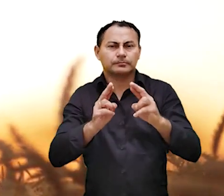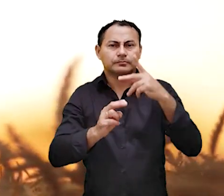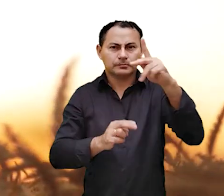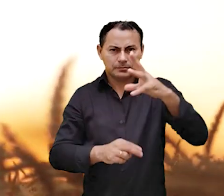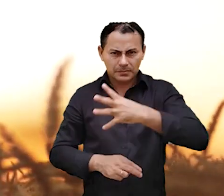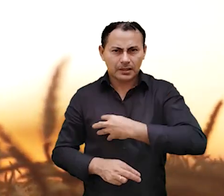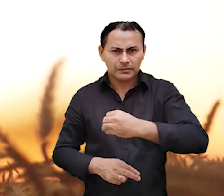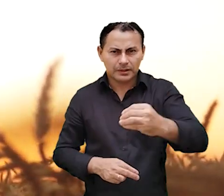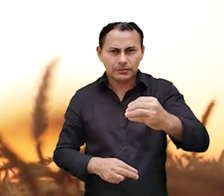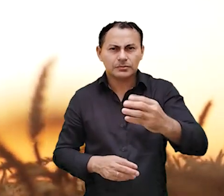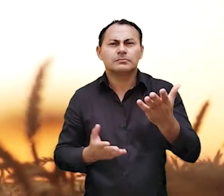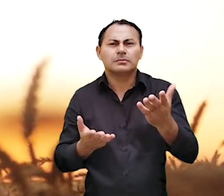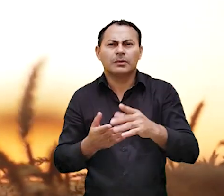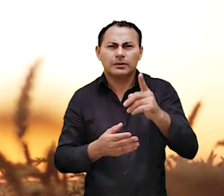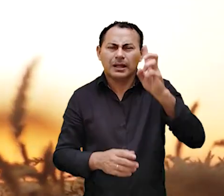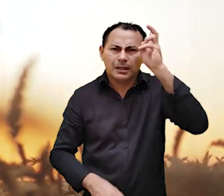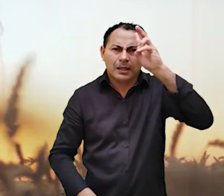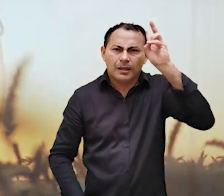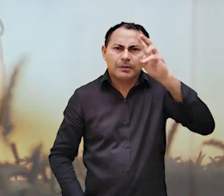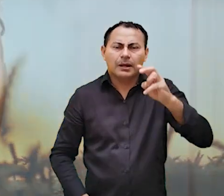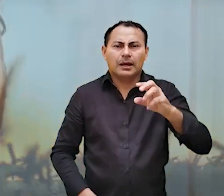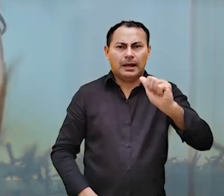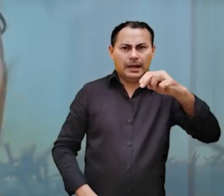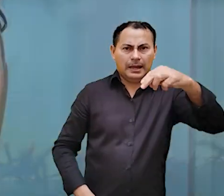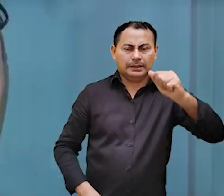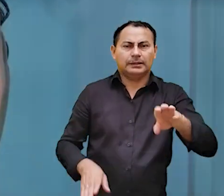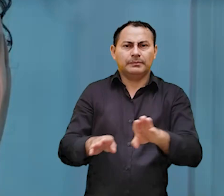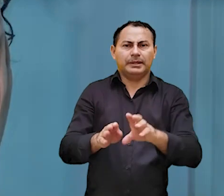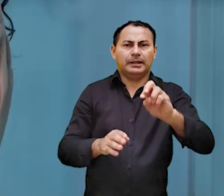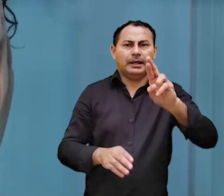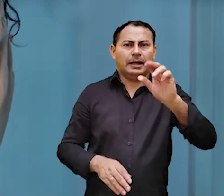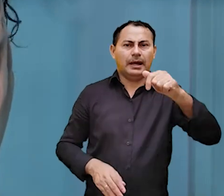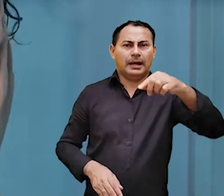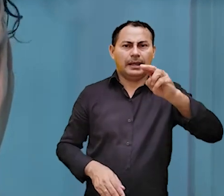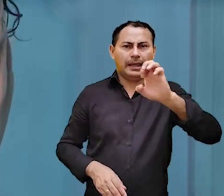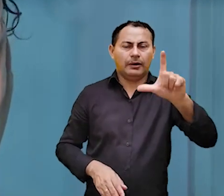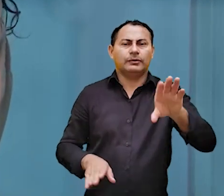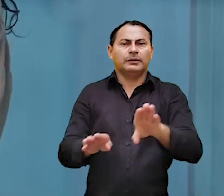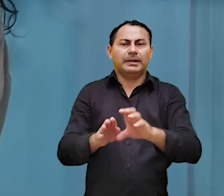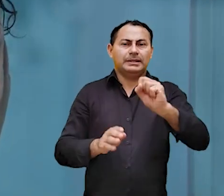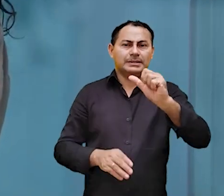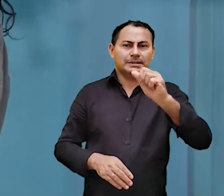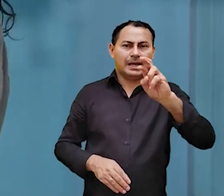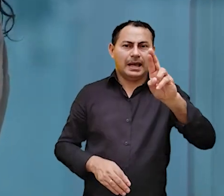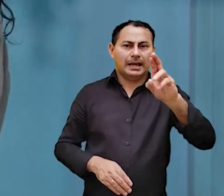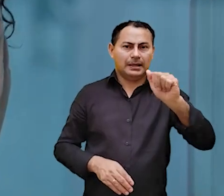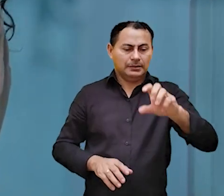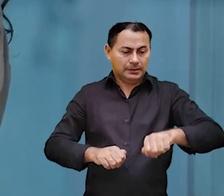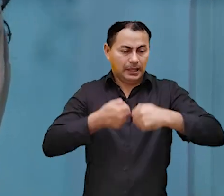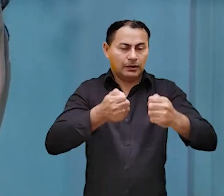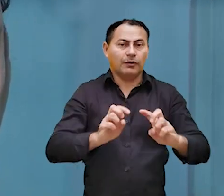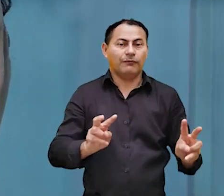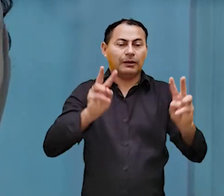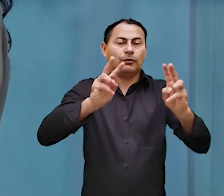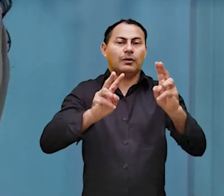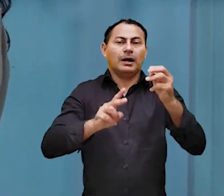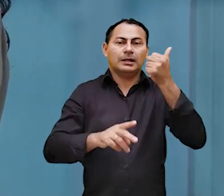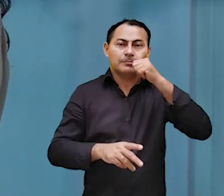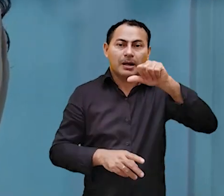em relação aos seus filhos? Você se lembra como Ana, Raquel e Sara do Velho Testamento deram valor